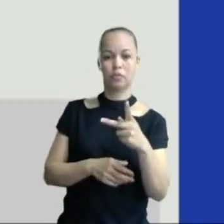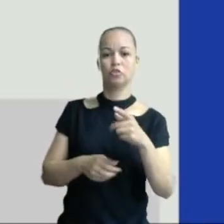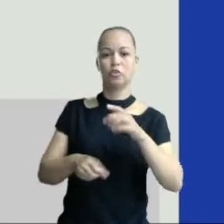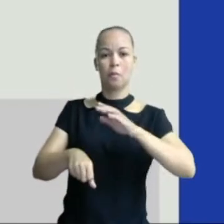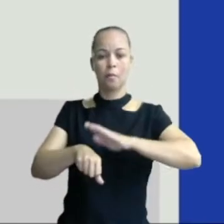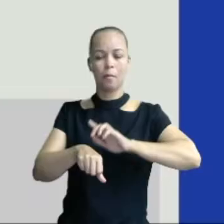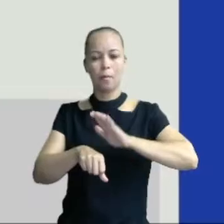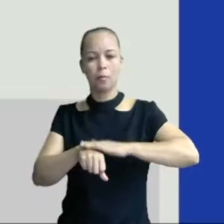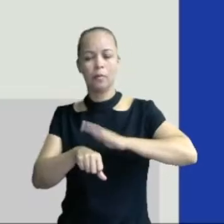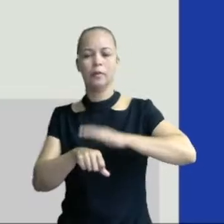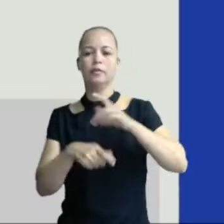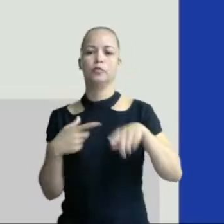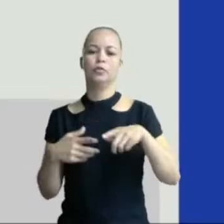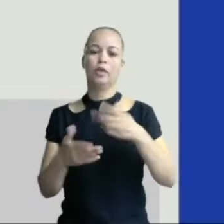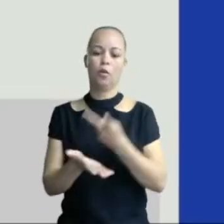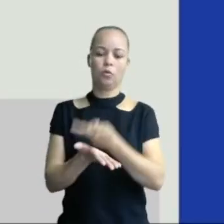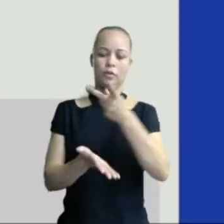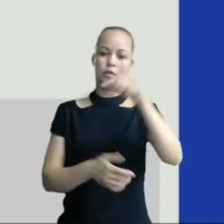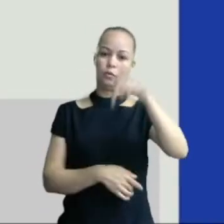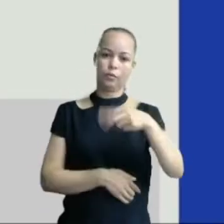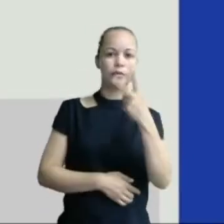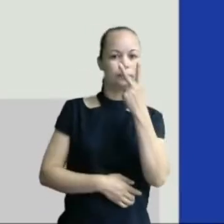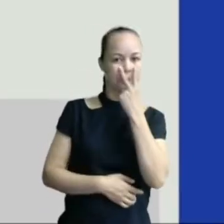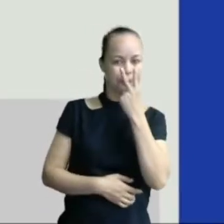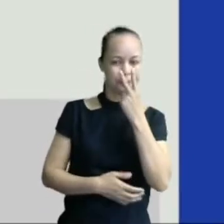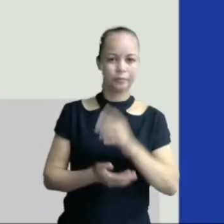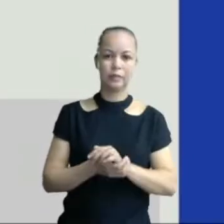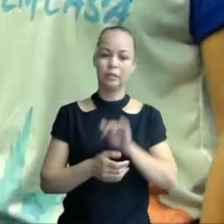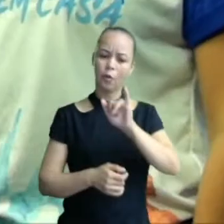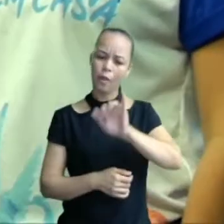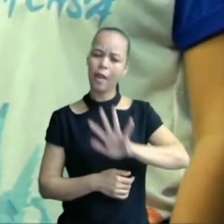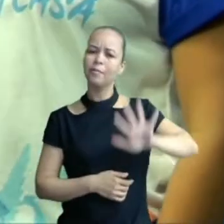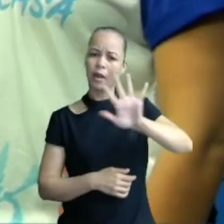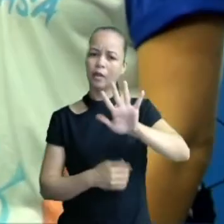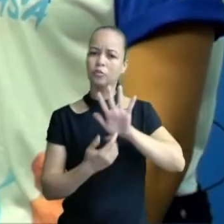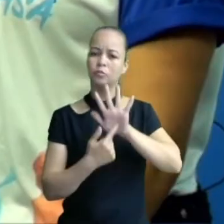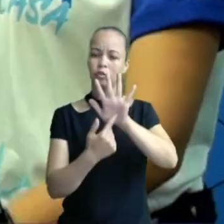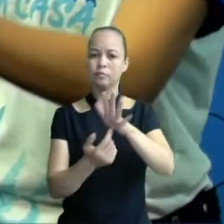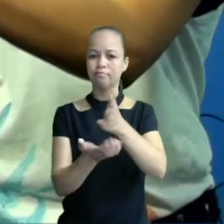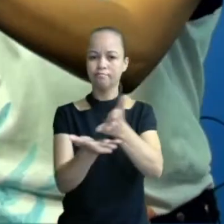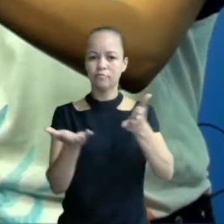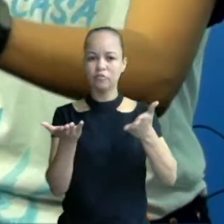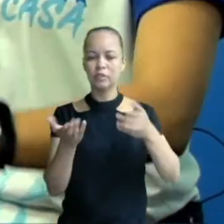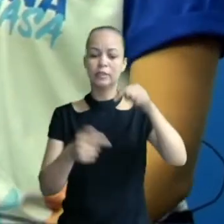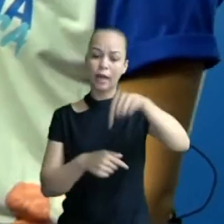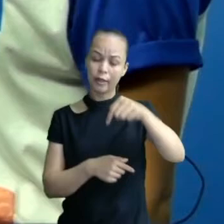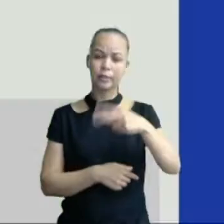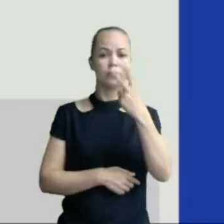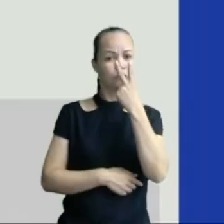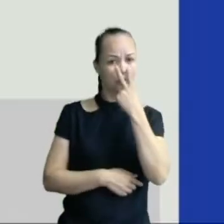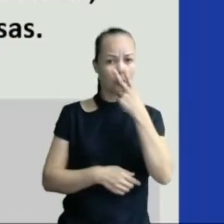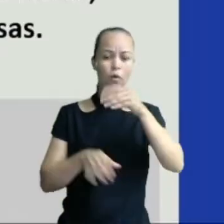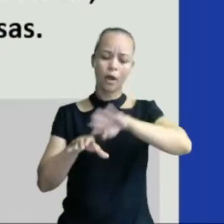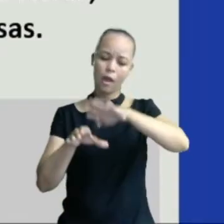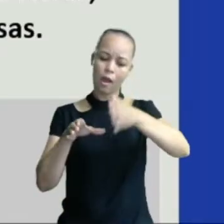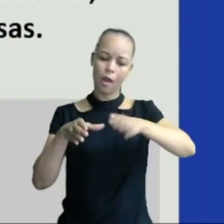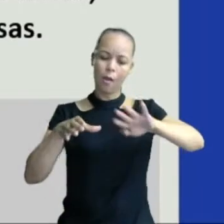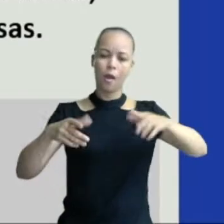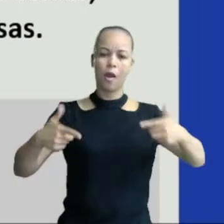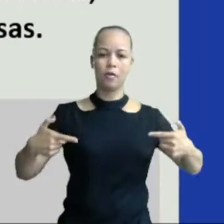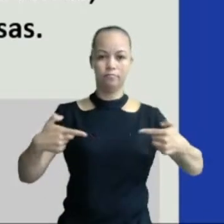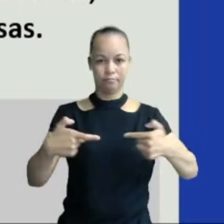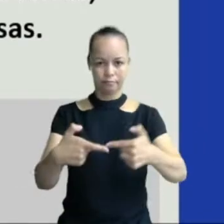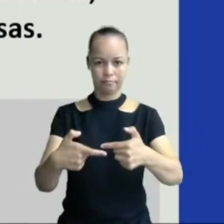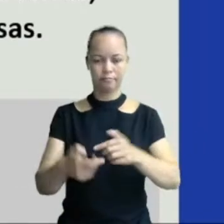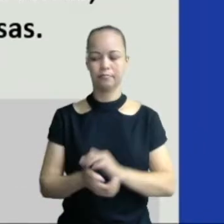Antão, tá? E eu trouxe essa imagenzinha para vocês, daqui, tá? Do Monte das Tabocas, aqui de Vitória de Santo Antão. Então